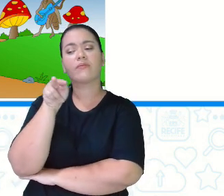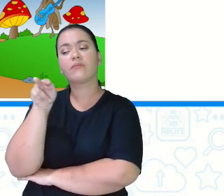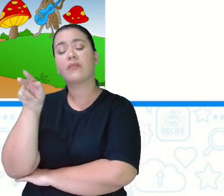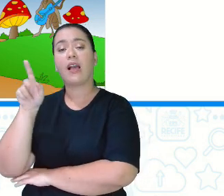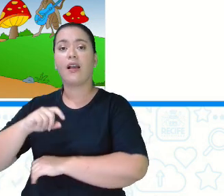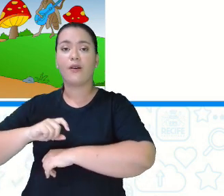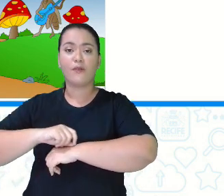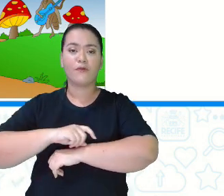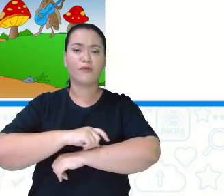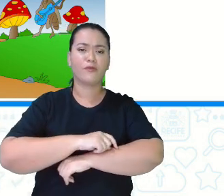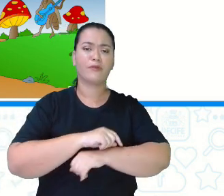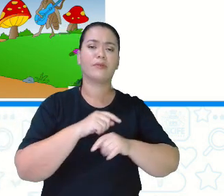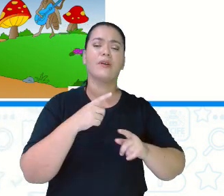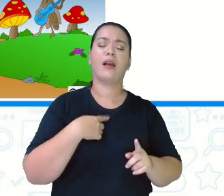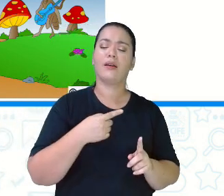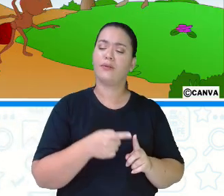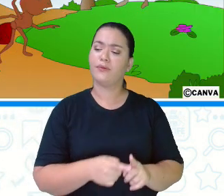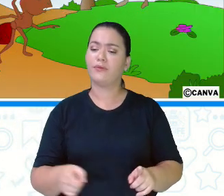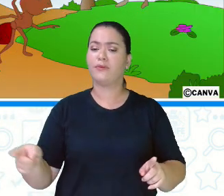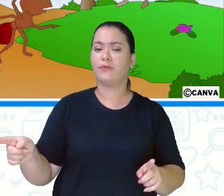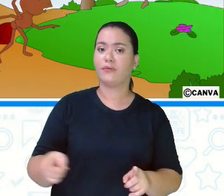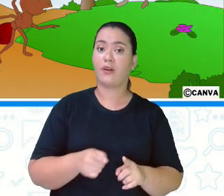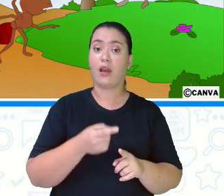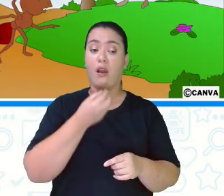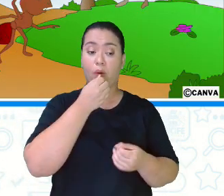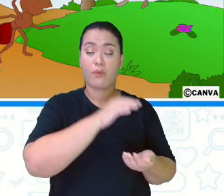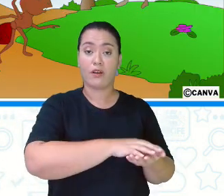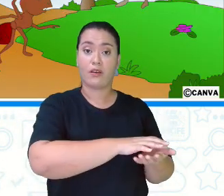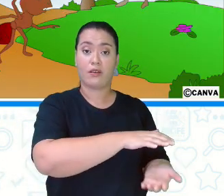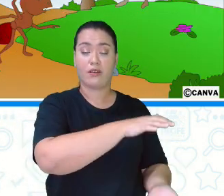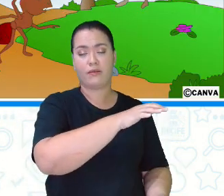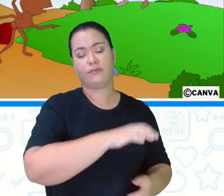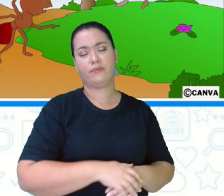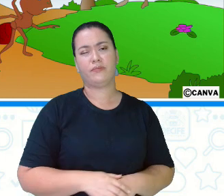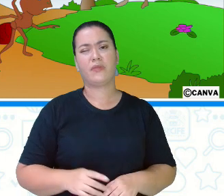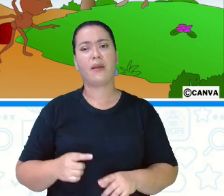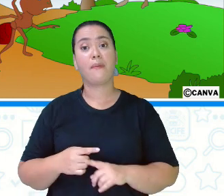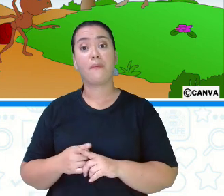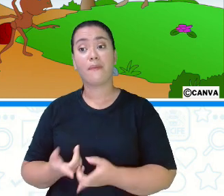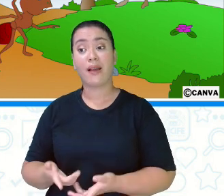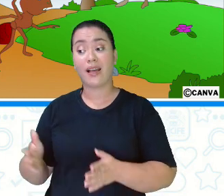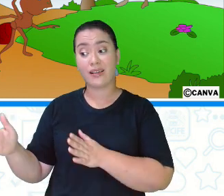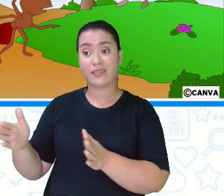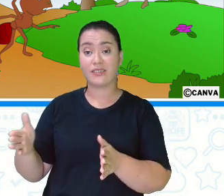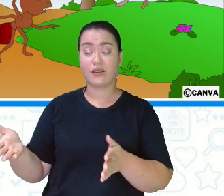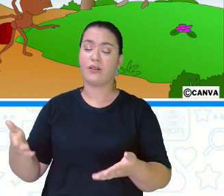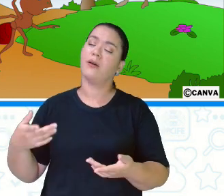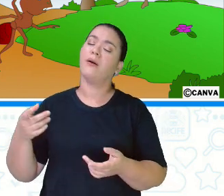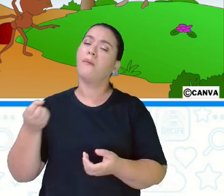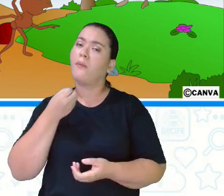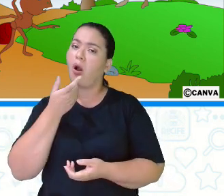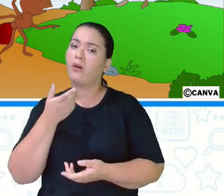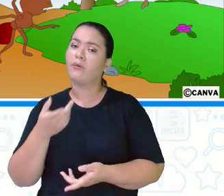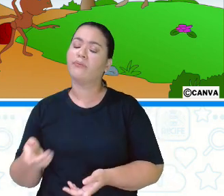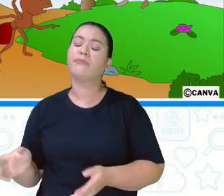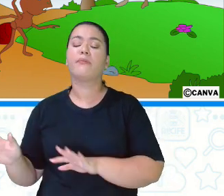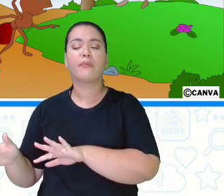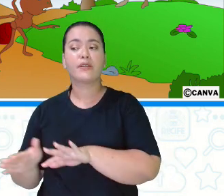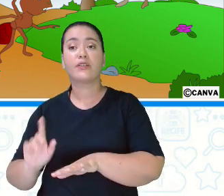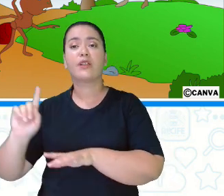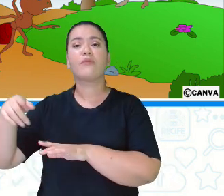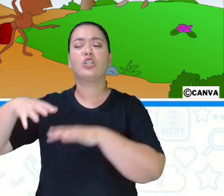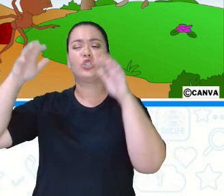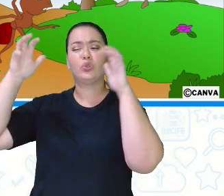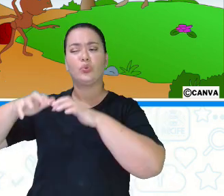formigas na eterna faina de abastecer as tulhas. Mas o bom tempo, afinal, passou e vieram as chuvas.